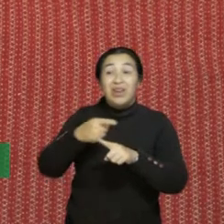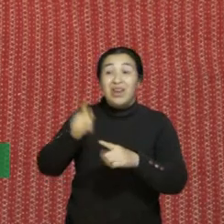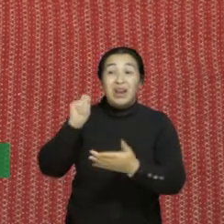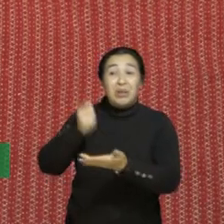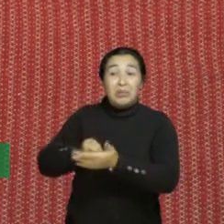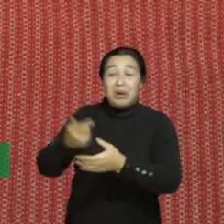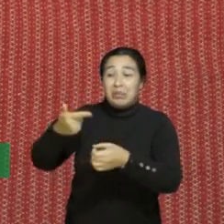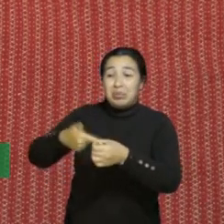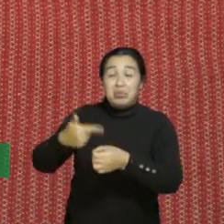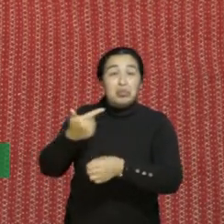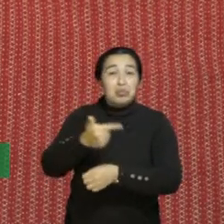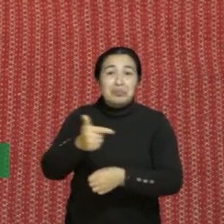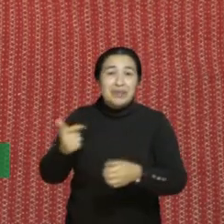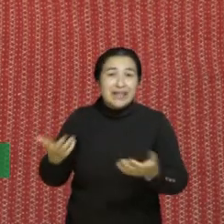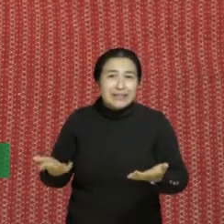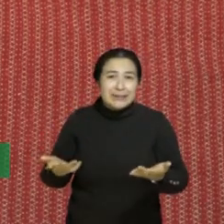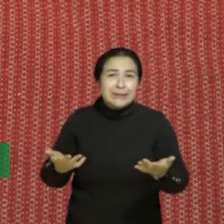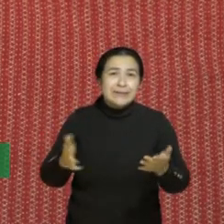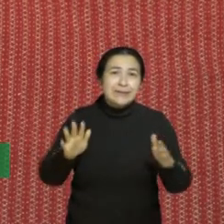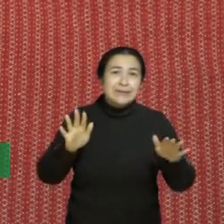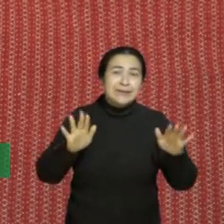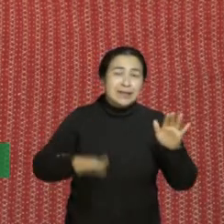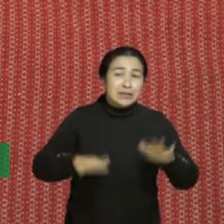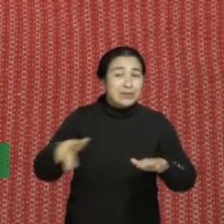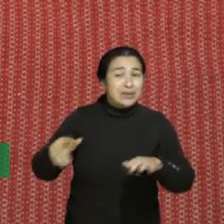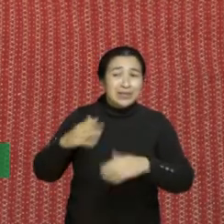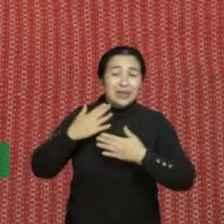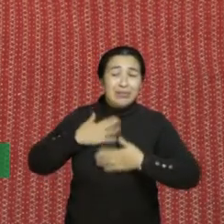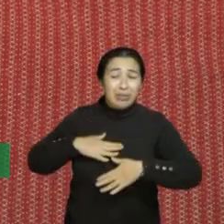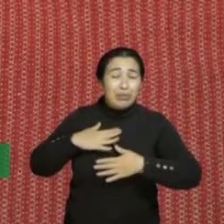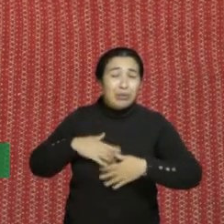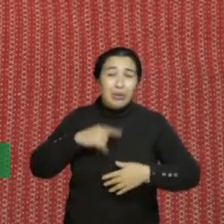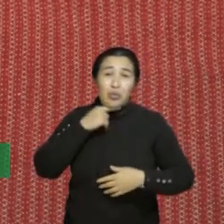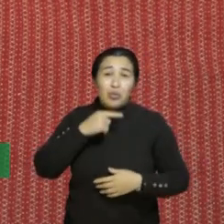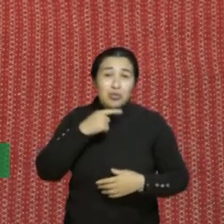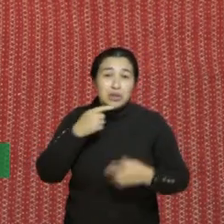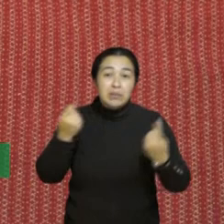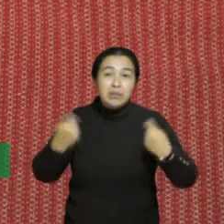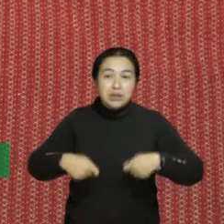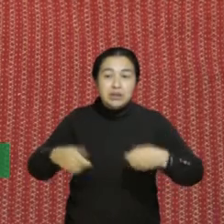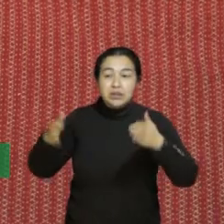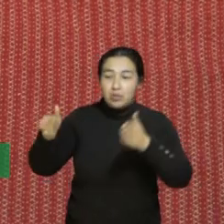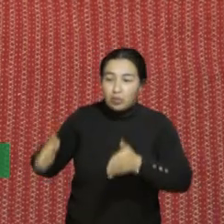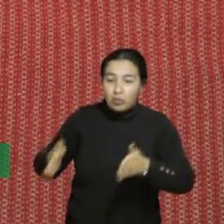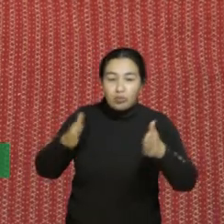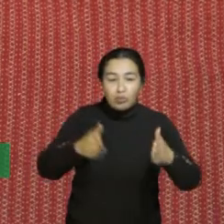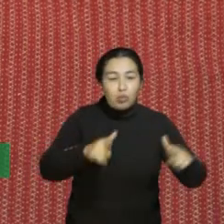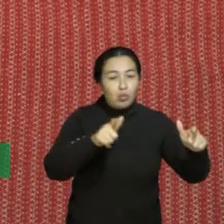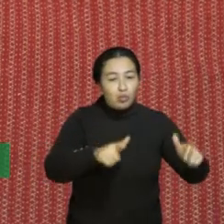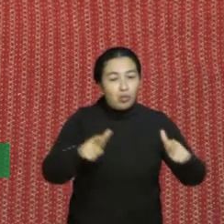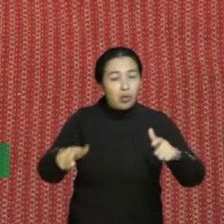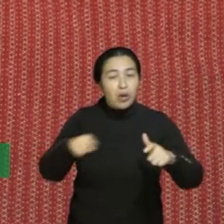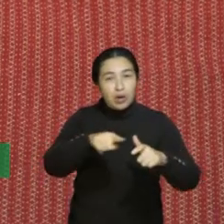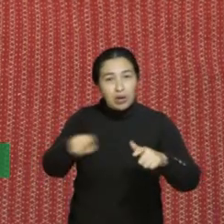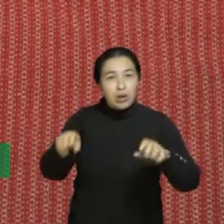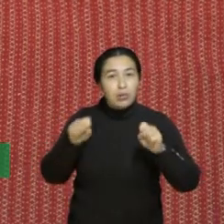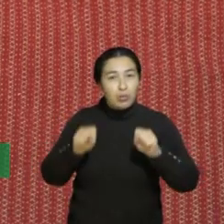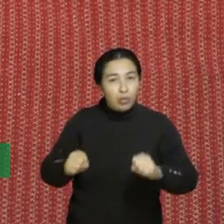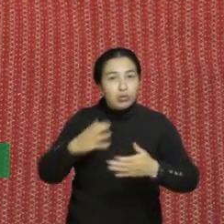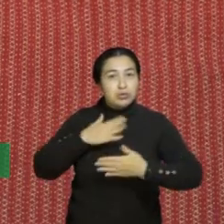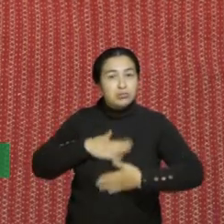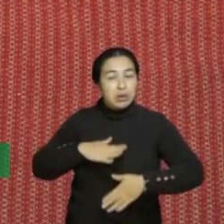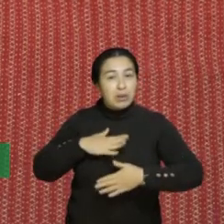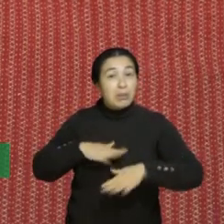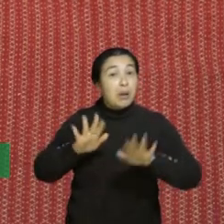descansar. Então, existe uma lei federal que diz que tem que ter áreas para que ele possa descansar, mas não está sendo aplicada essa